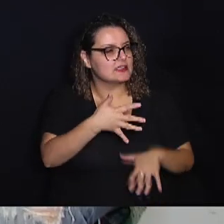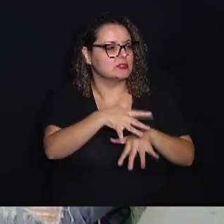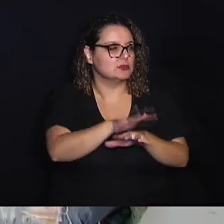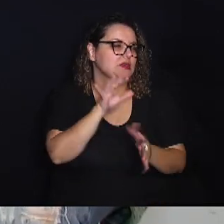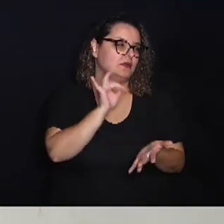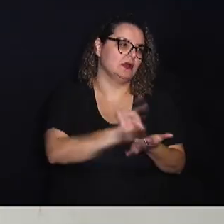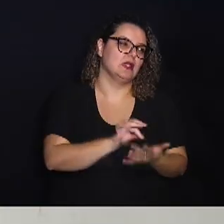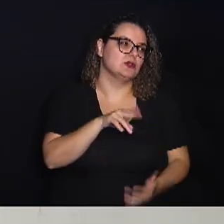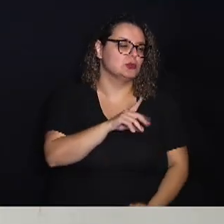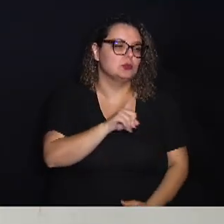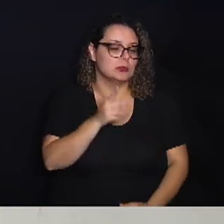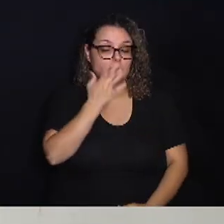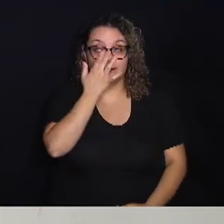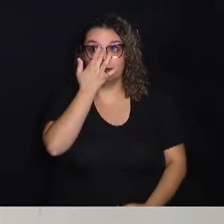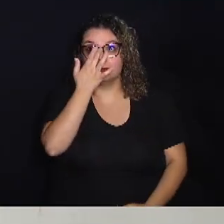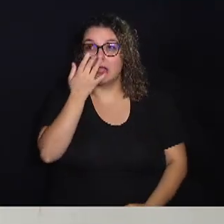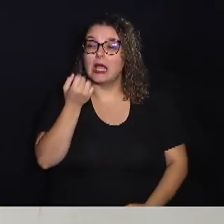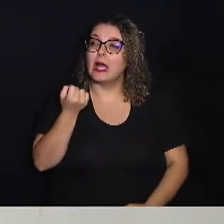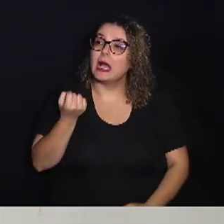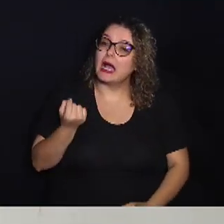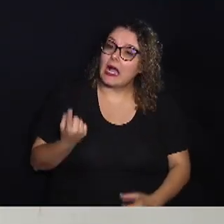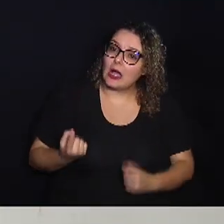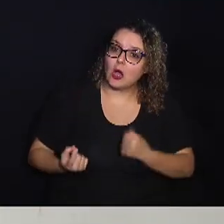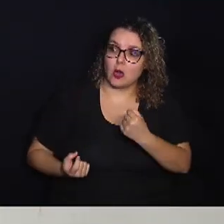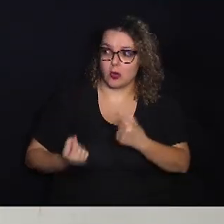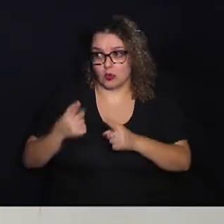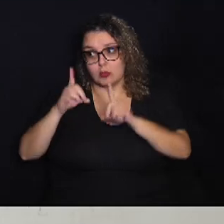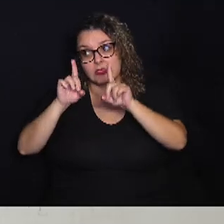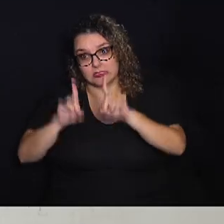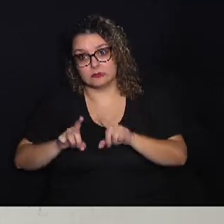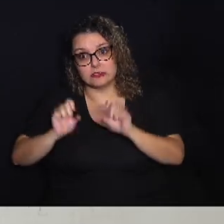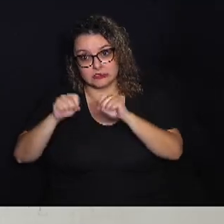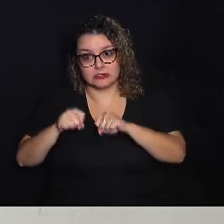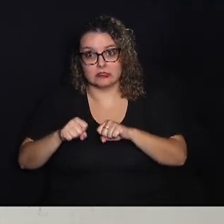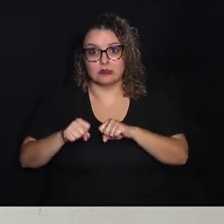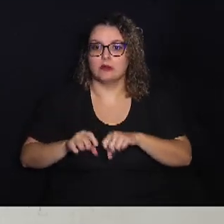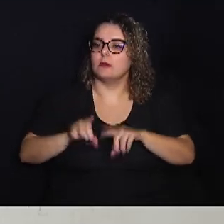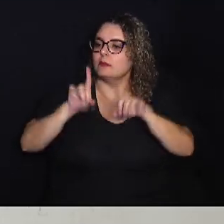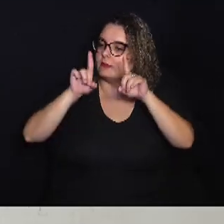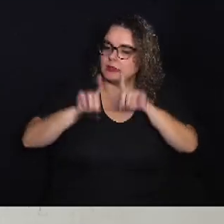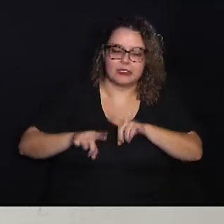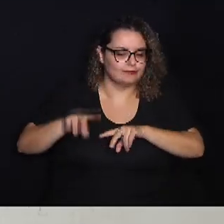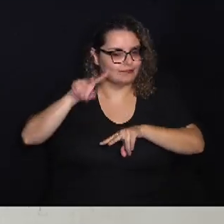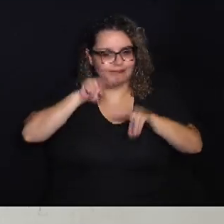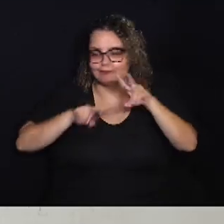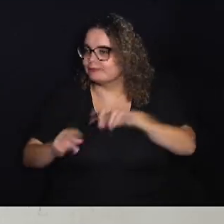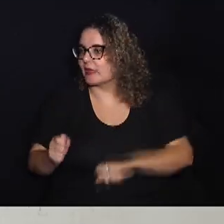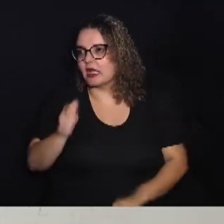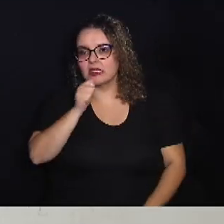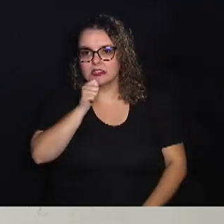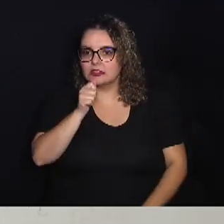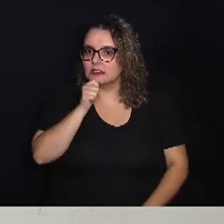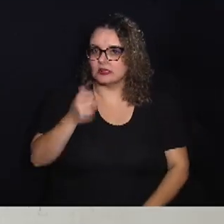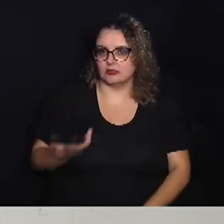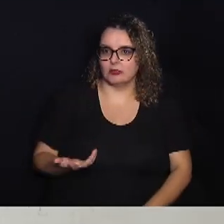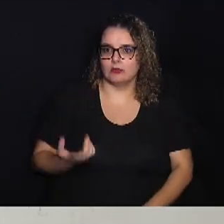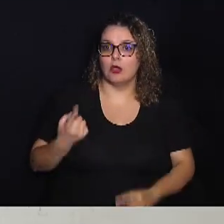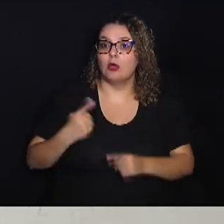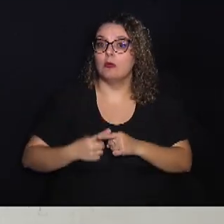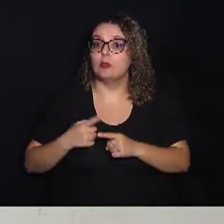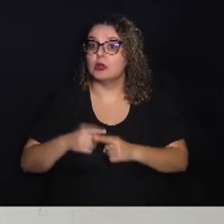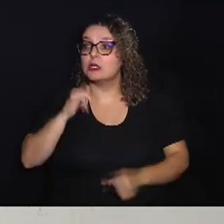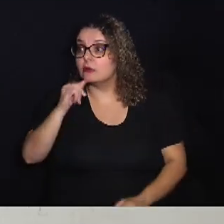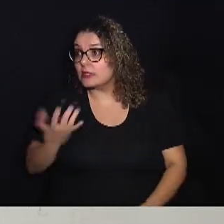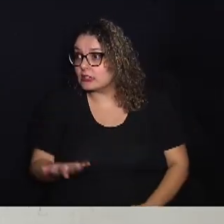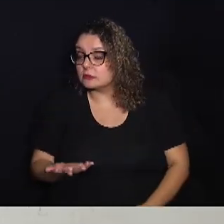assim? Algumas deficiências, sim, mas para o deficiente visual ainda não, tá? Por que eu falo isso?